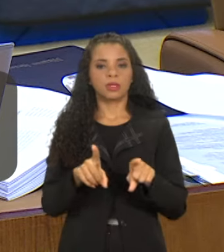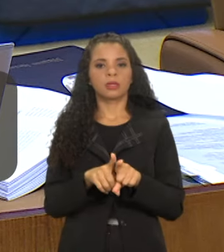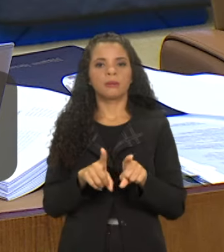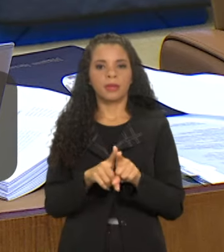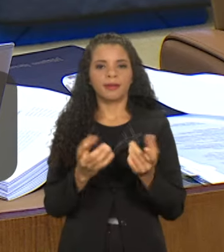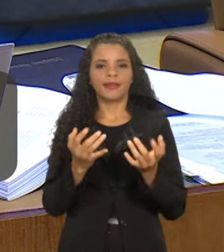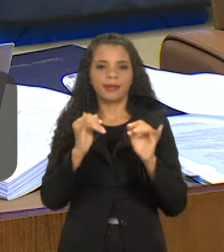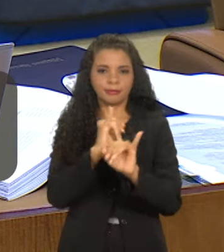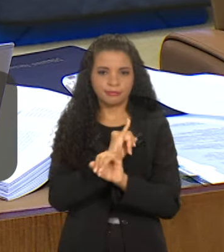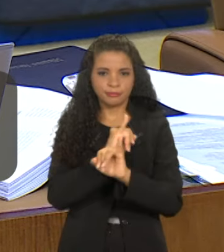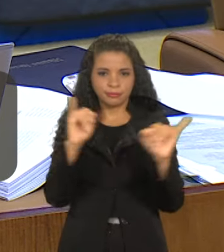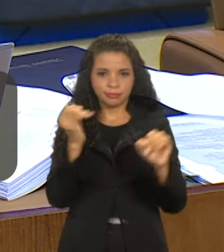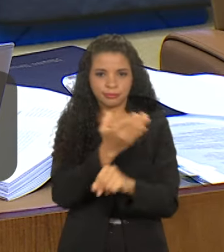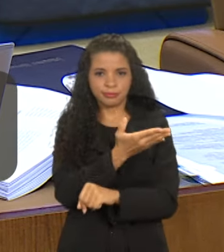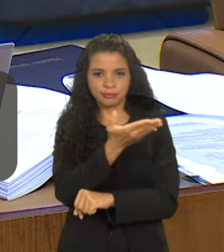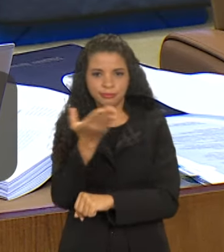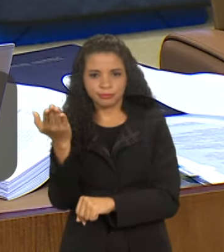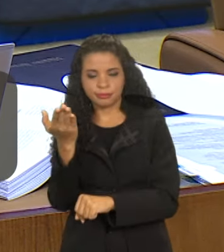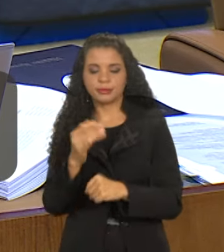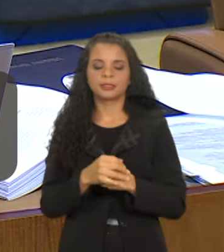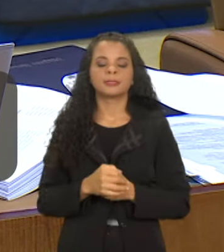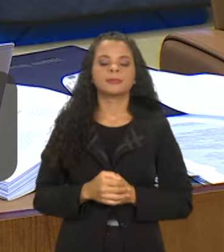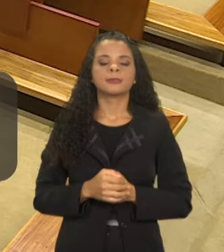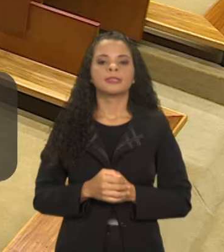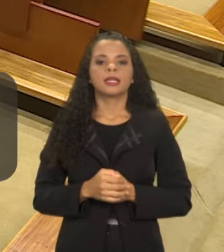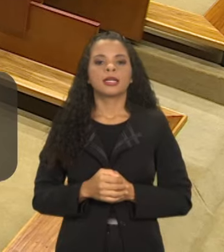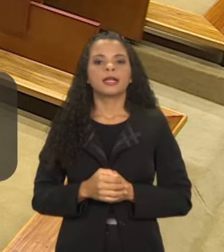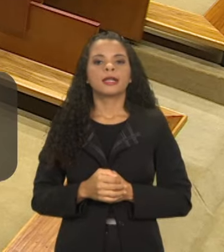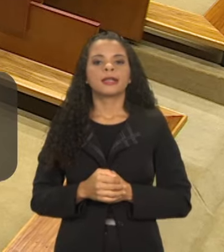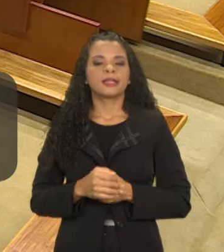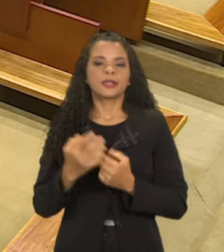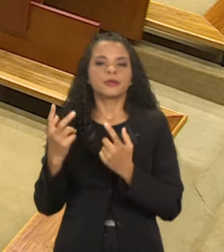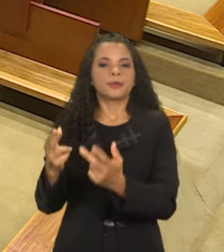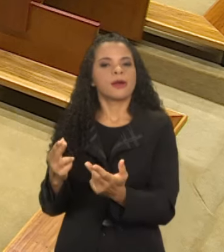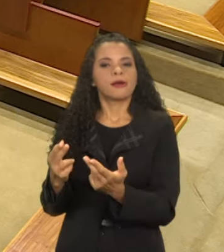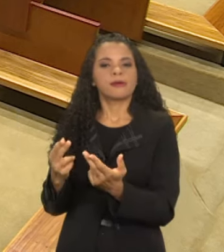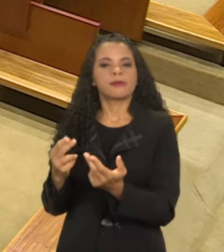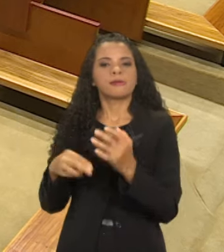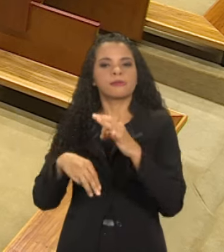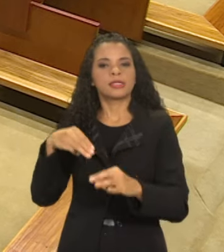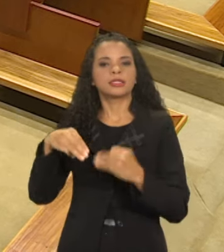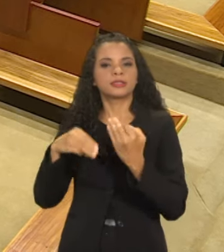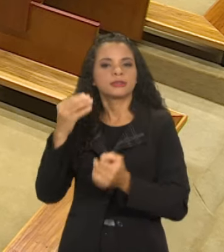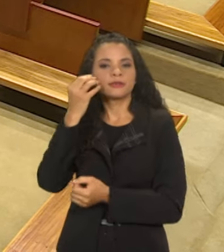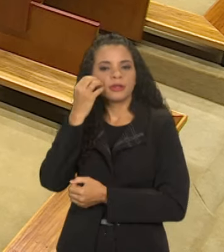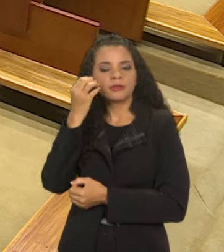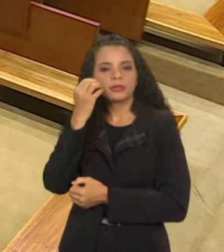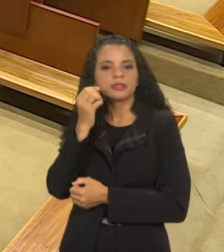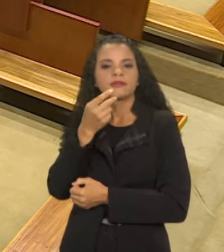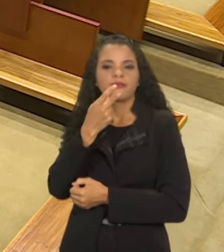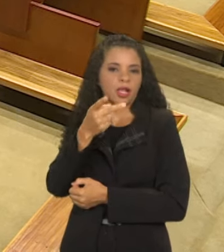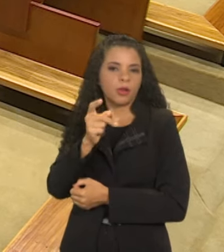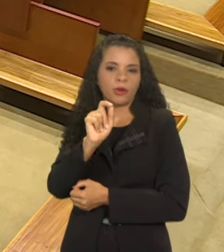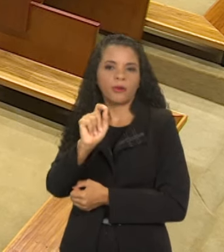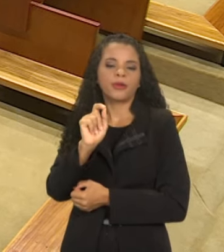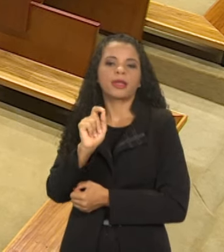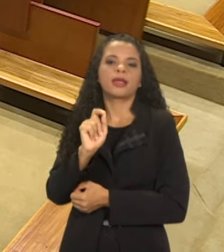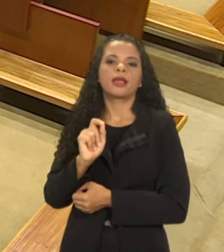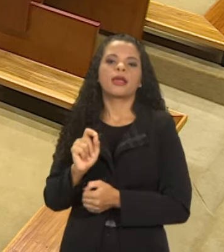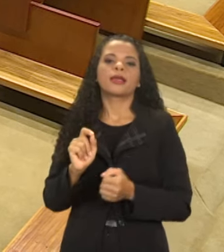fizeram o ministro Zanin e o ministro Flávio Dino, que, obviamente, essa homologação não repercute na DPF,